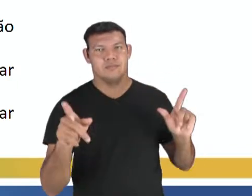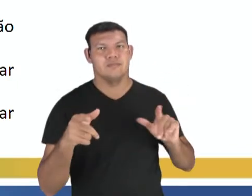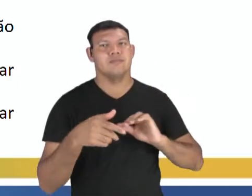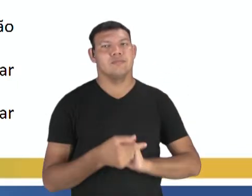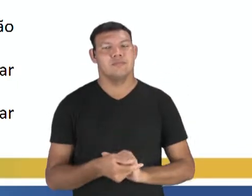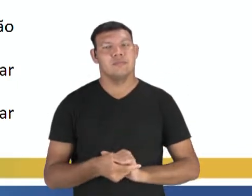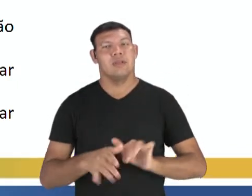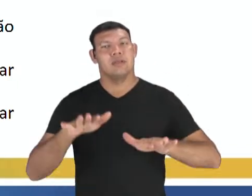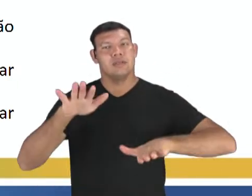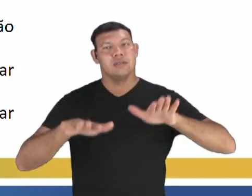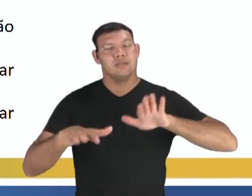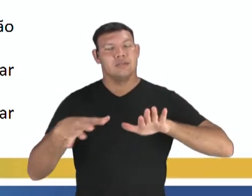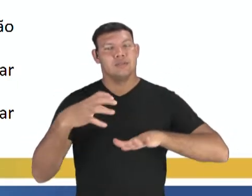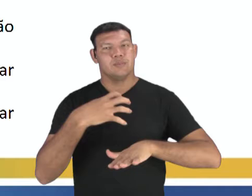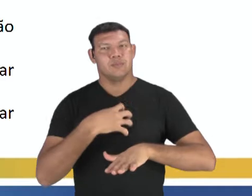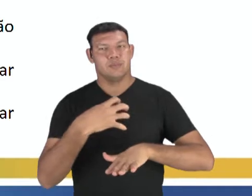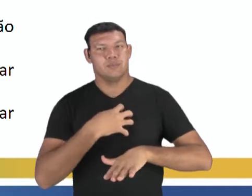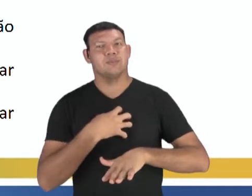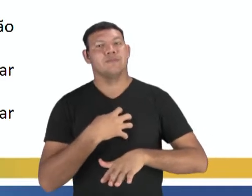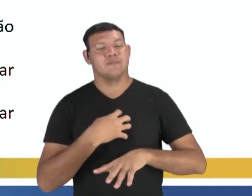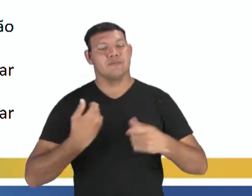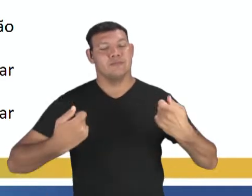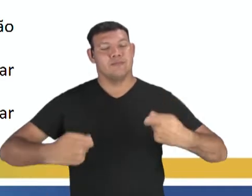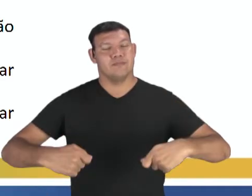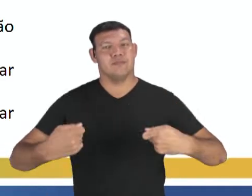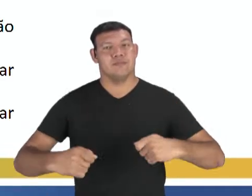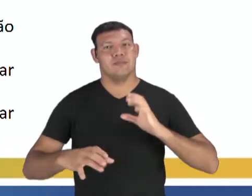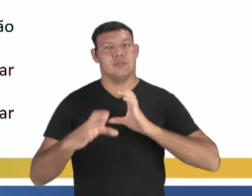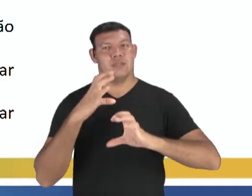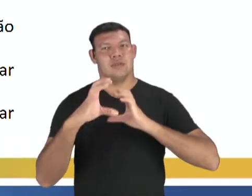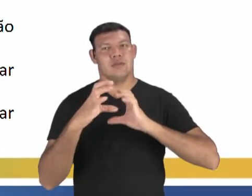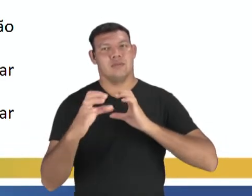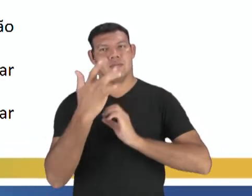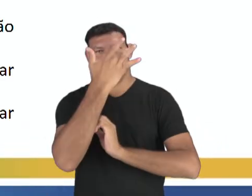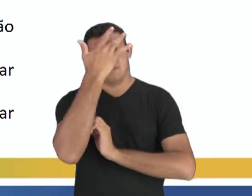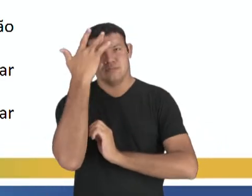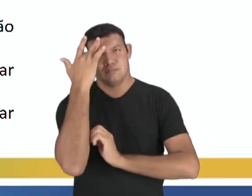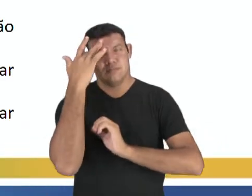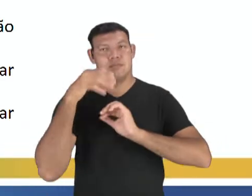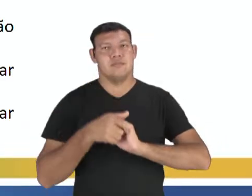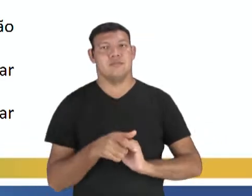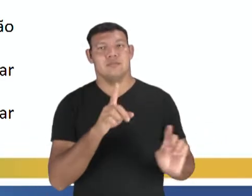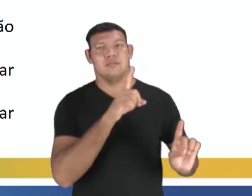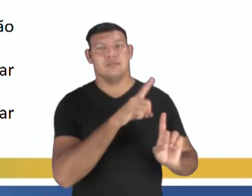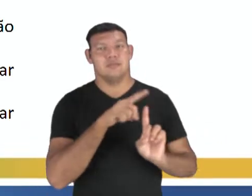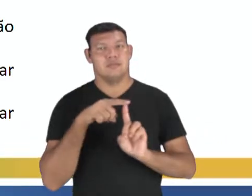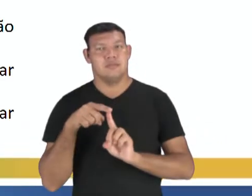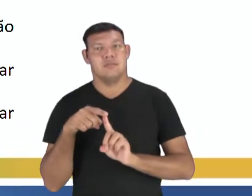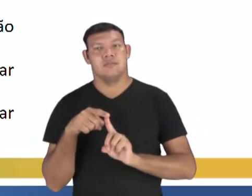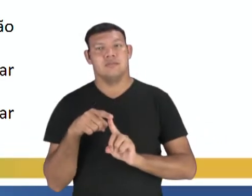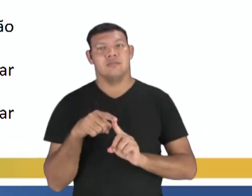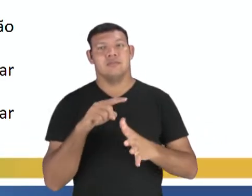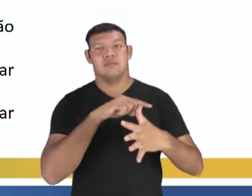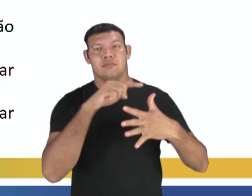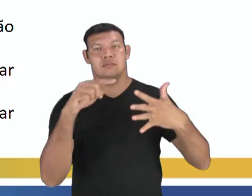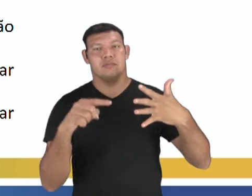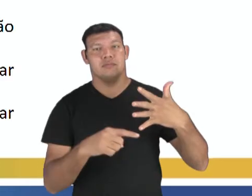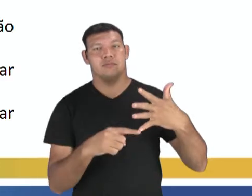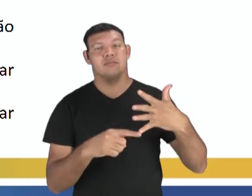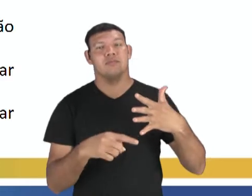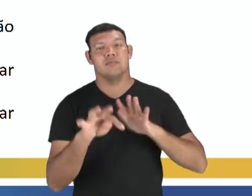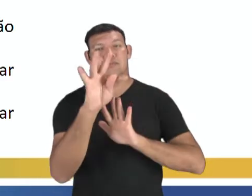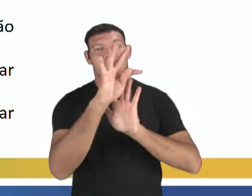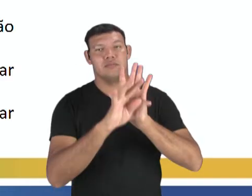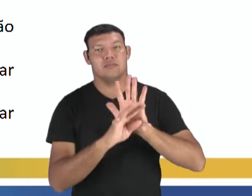que vão depender da intenção e necessidade de comunicação das pessoas. A tipologia é dividida em 5 tipos de